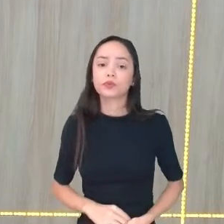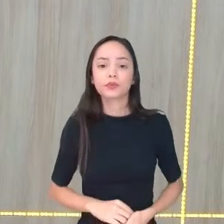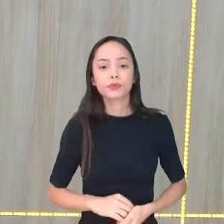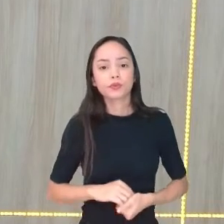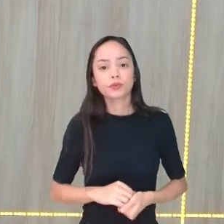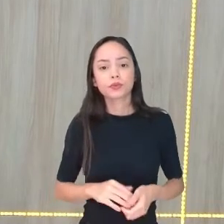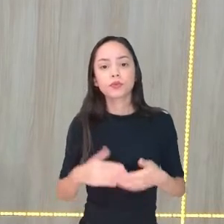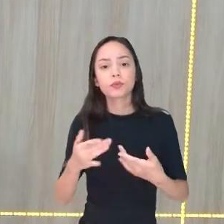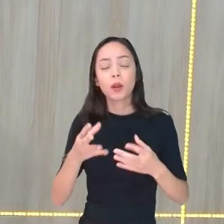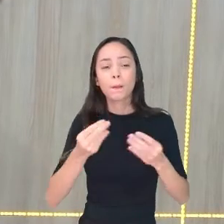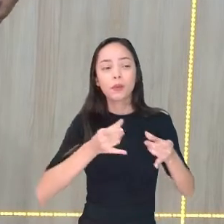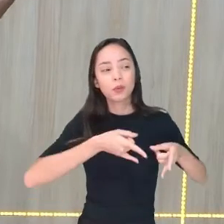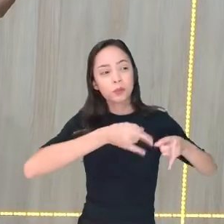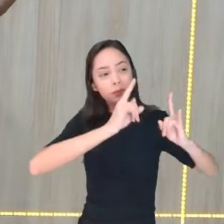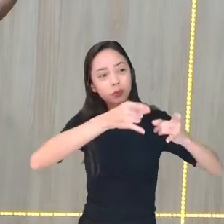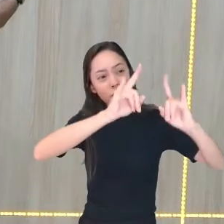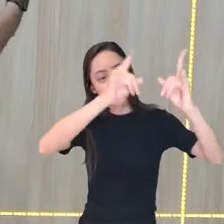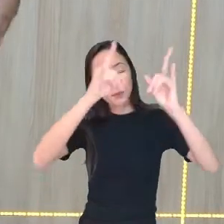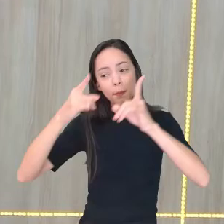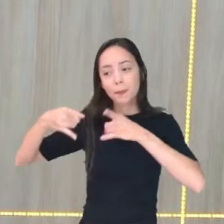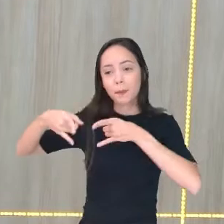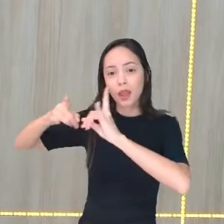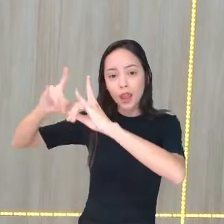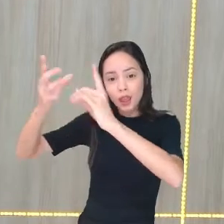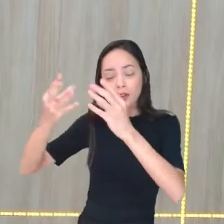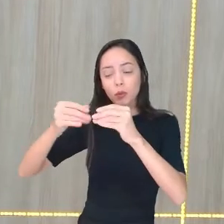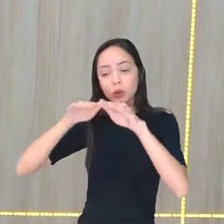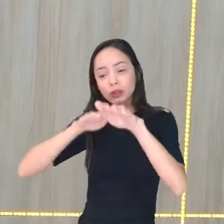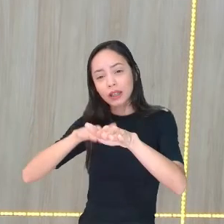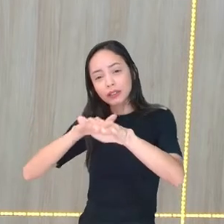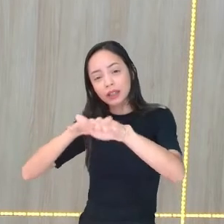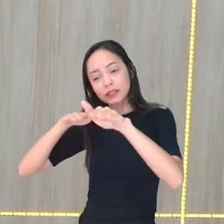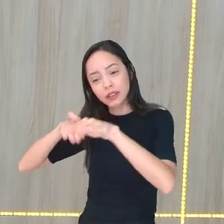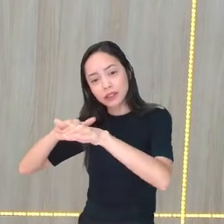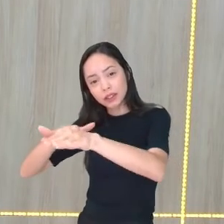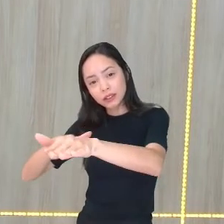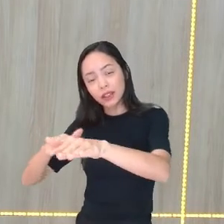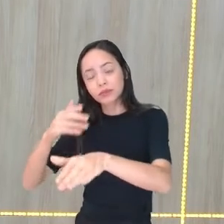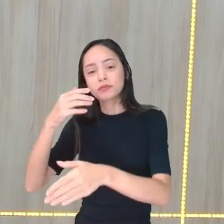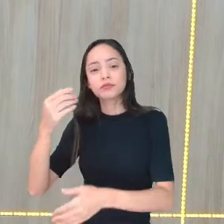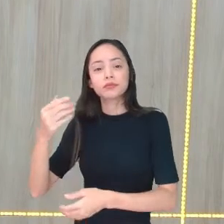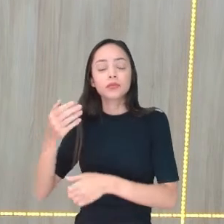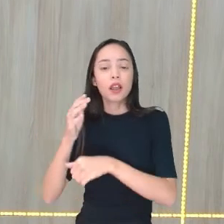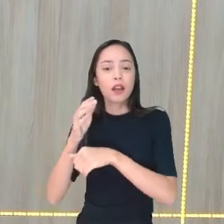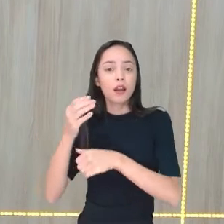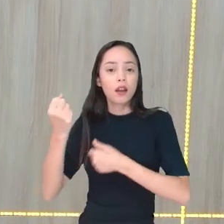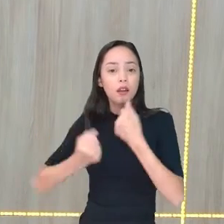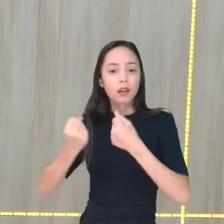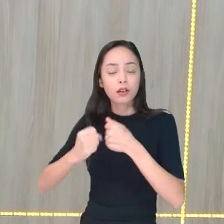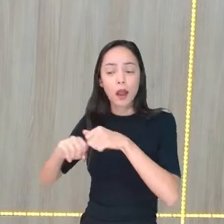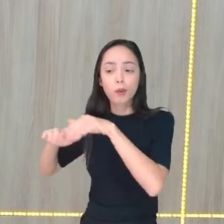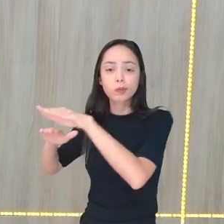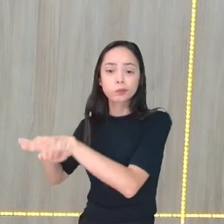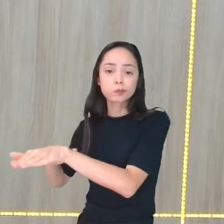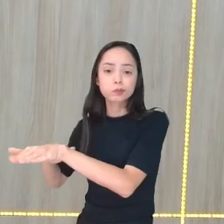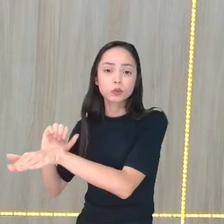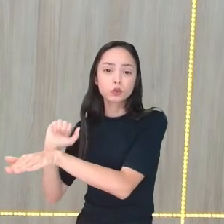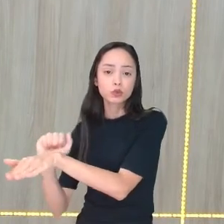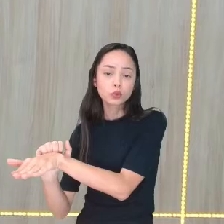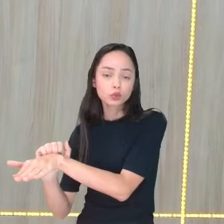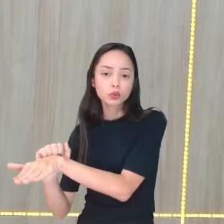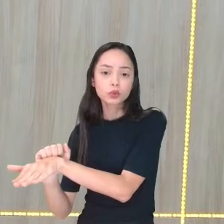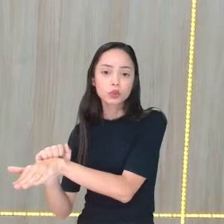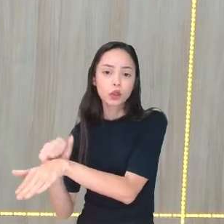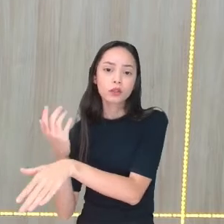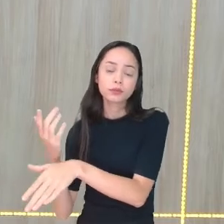é muito prédio, muito carro e carro estacionado na rua. Então, a rua que era para 2 carros acaba sendo só para 1. Então,